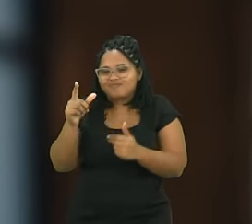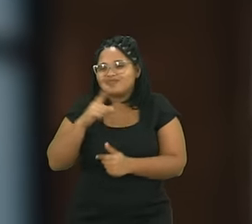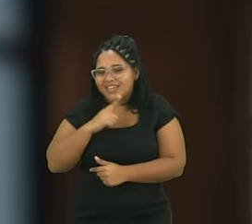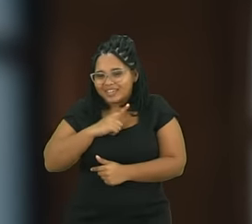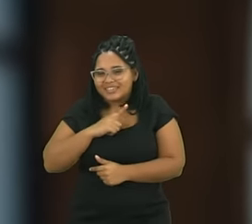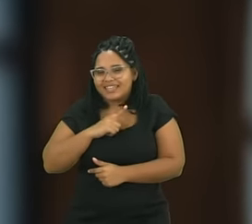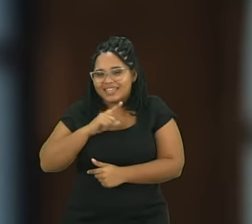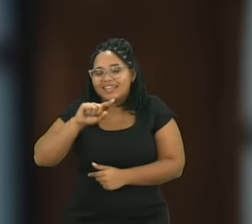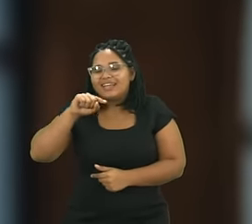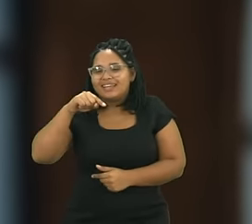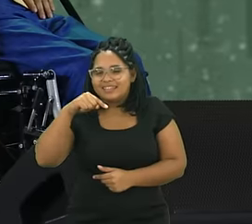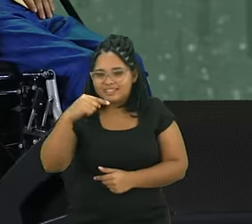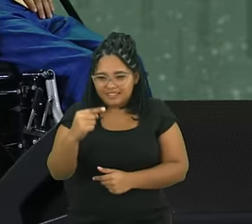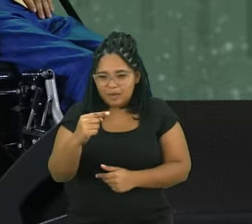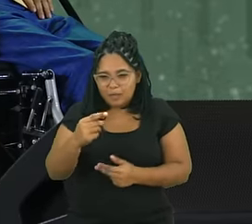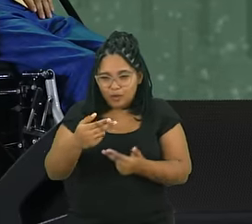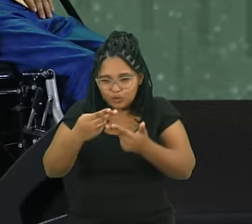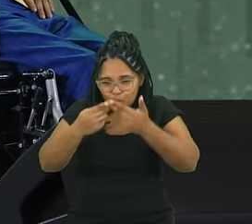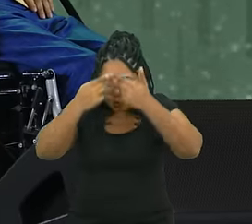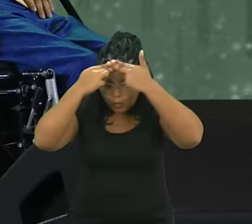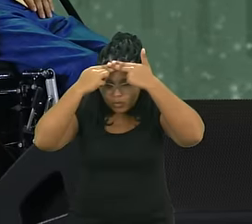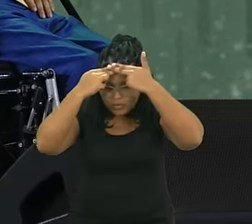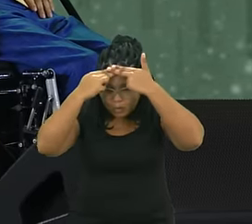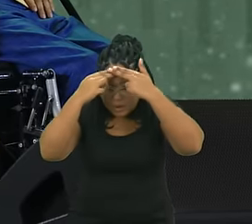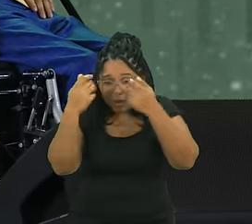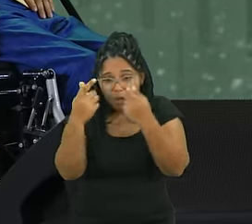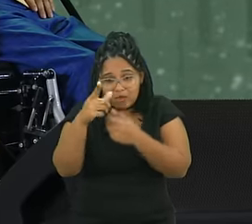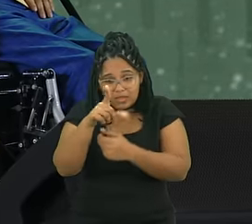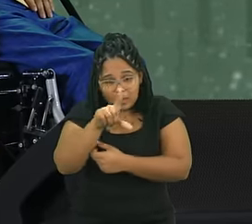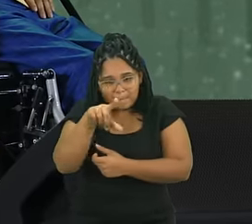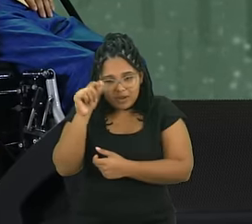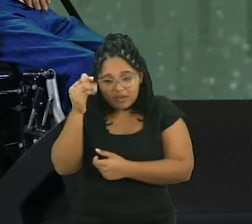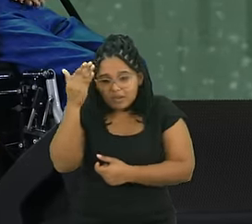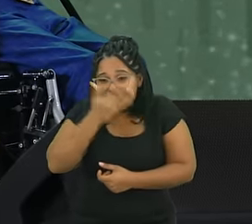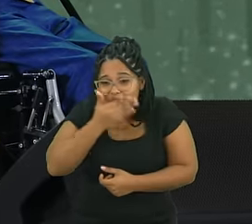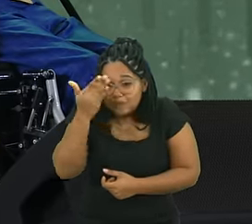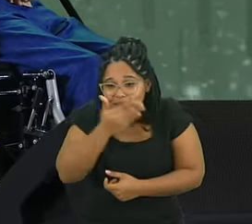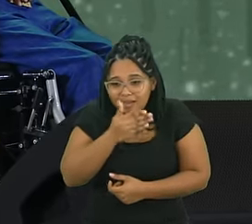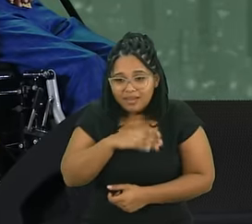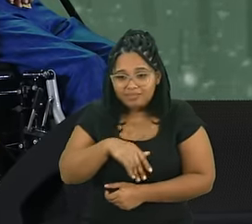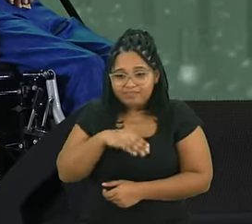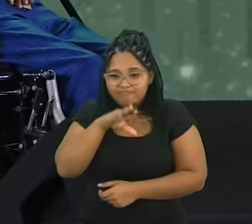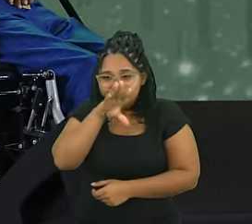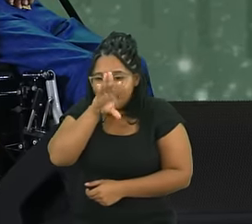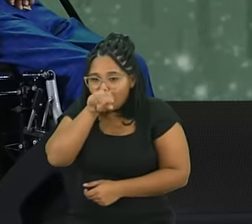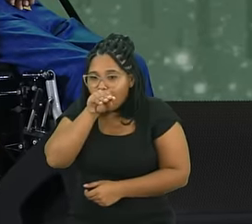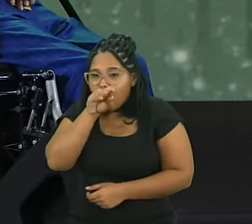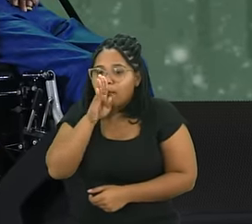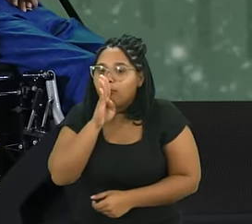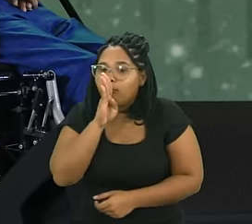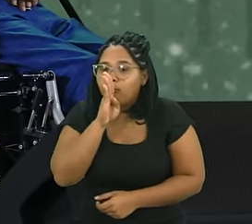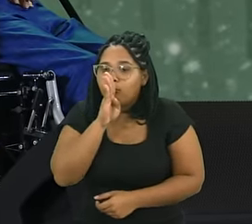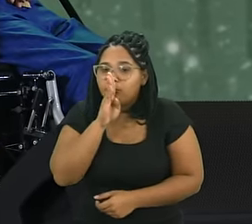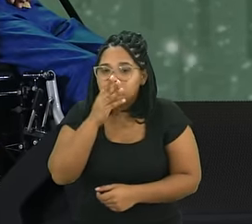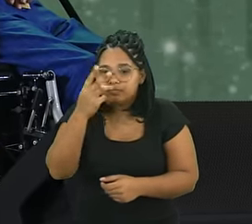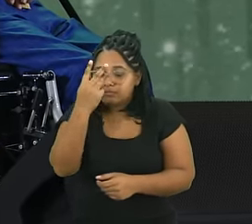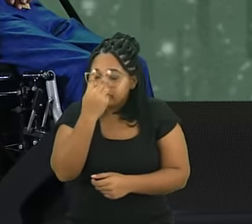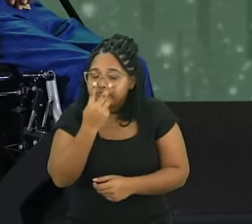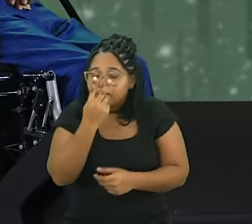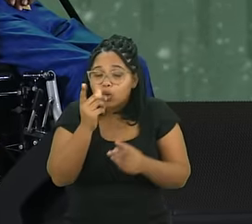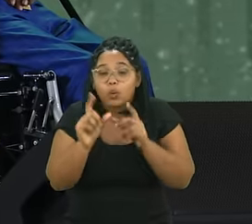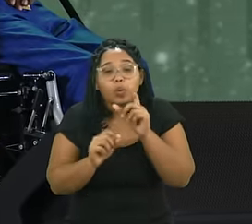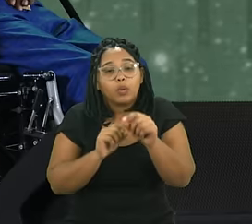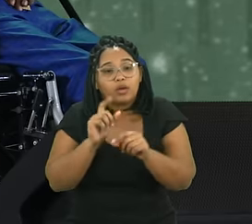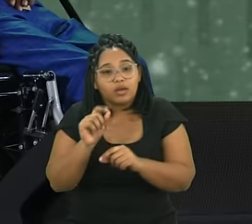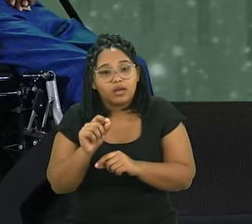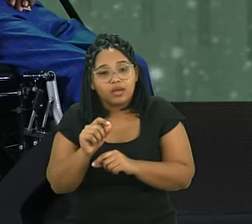sequela. Você prefere ficar sem ver, sem falar, sem enxergar? O Lorival disse, é